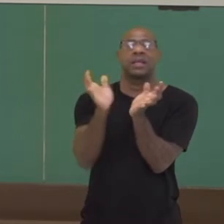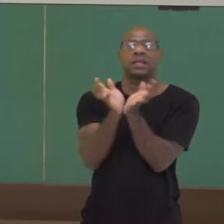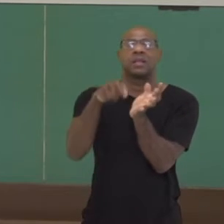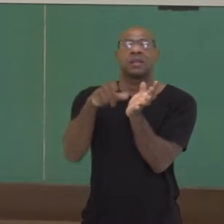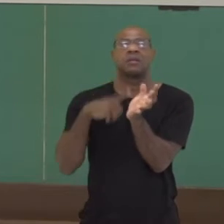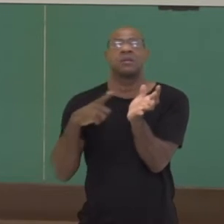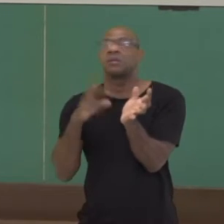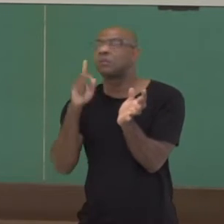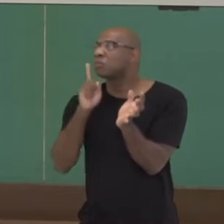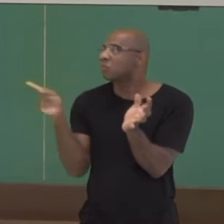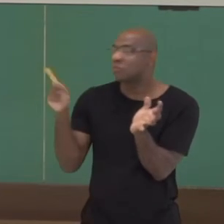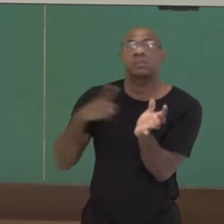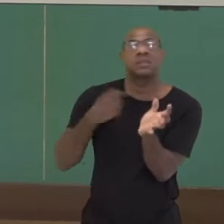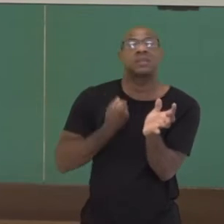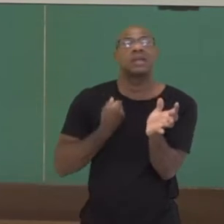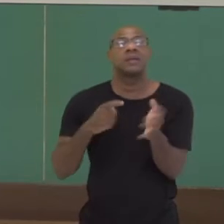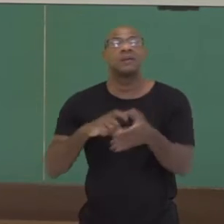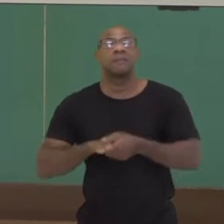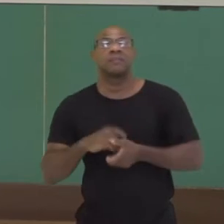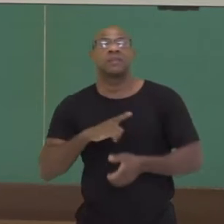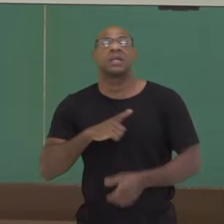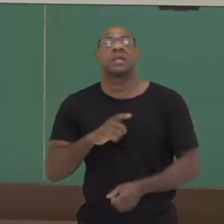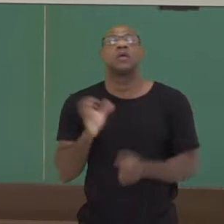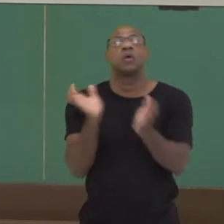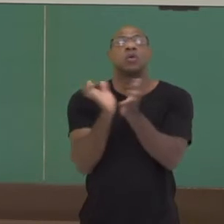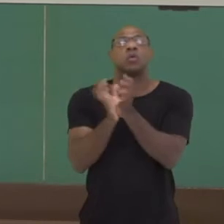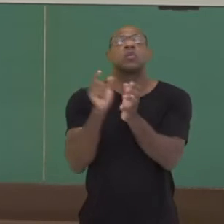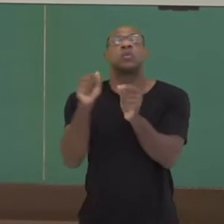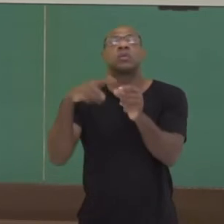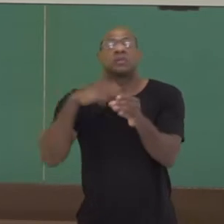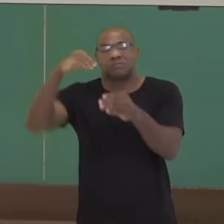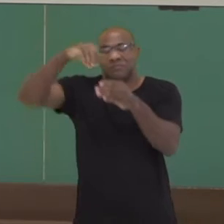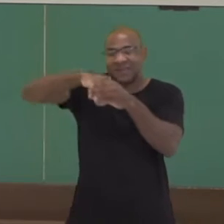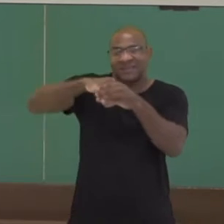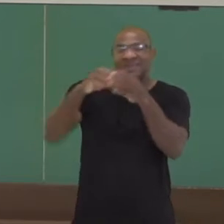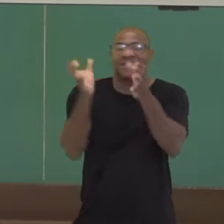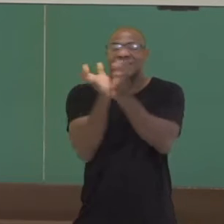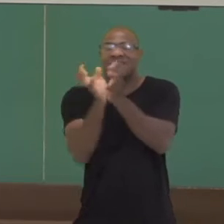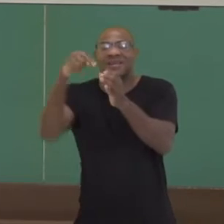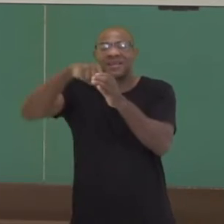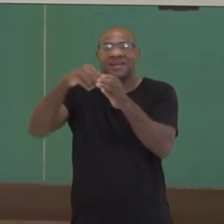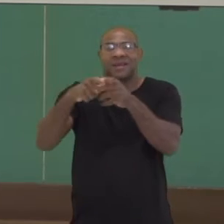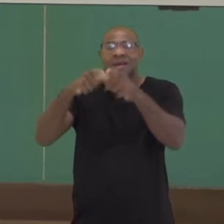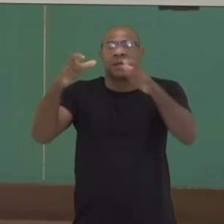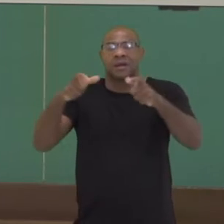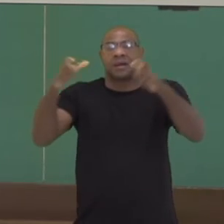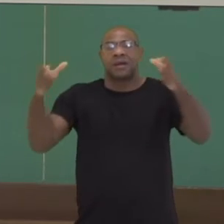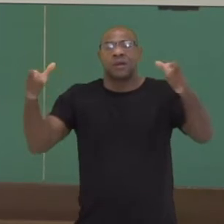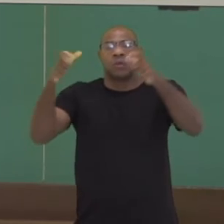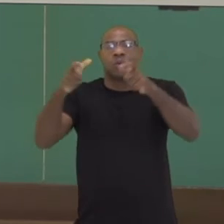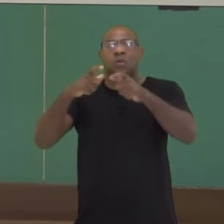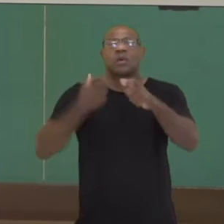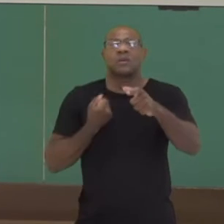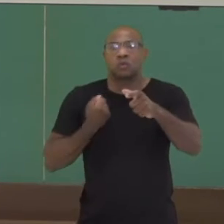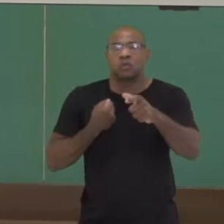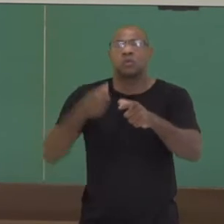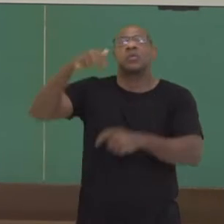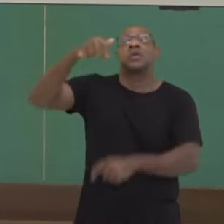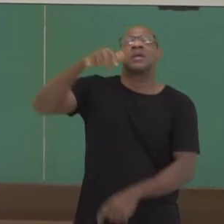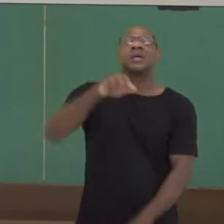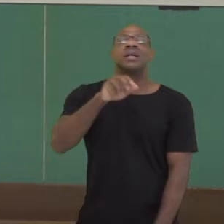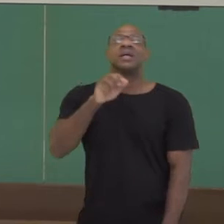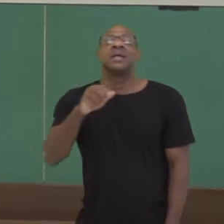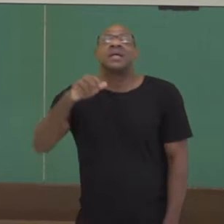hoje, estão o conjunto, dentro desse conjunto estão inseridos o conjunto dos números inteiros, representado